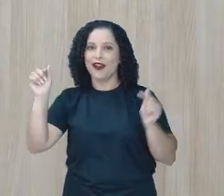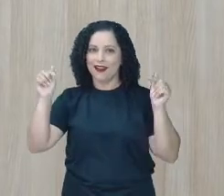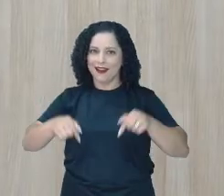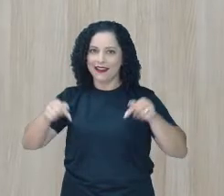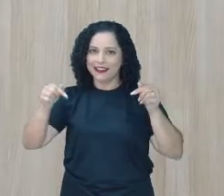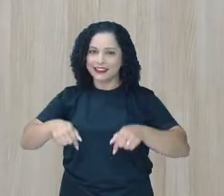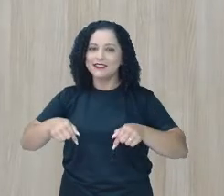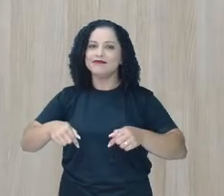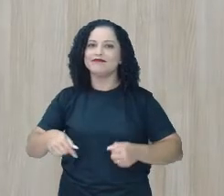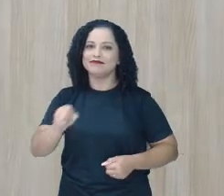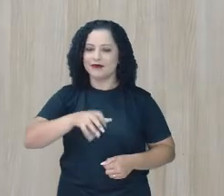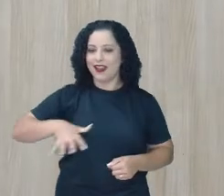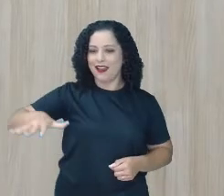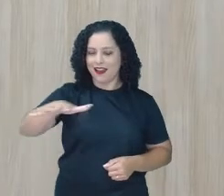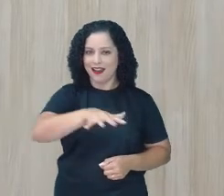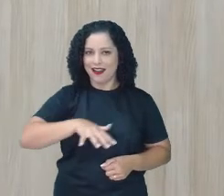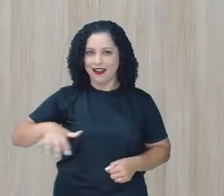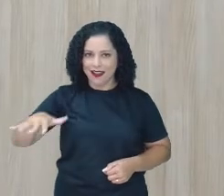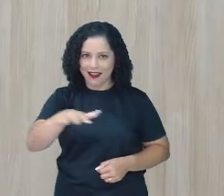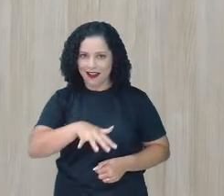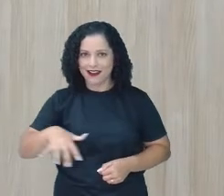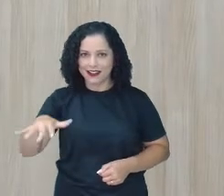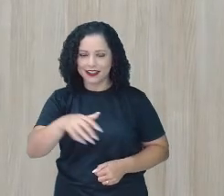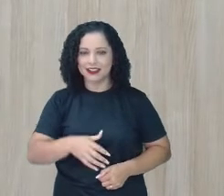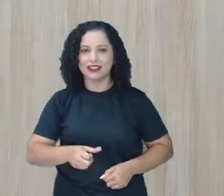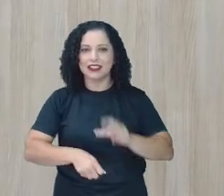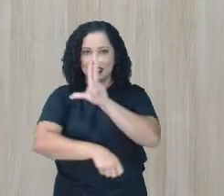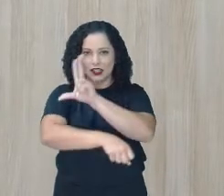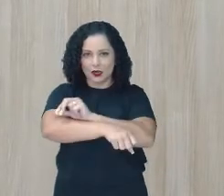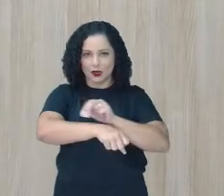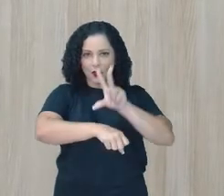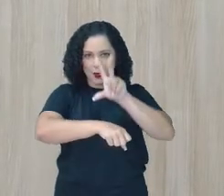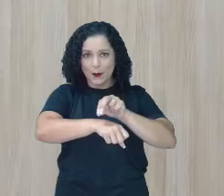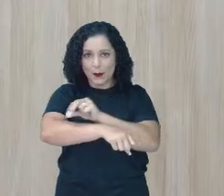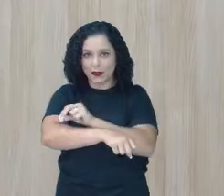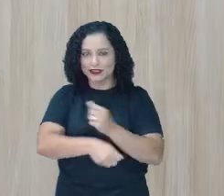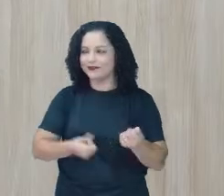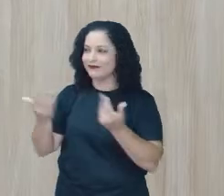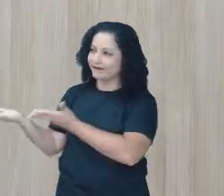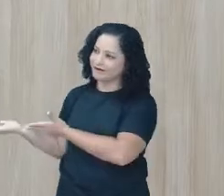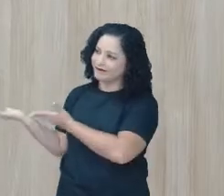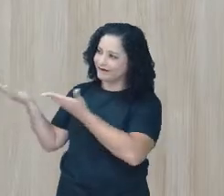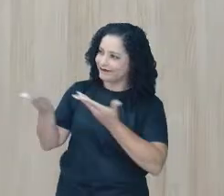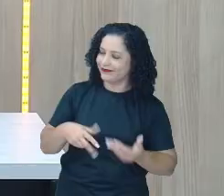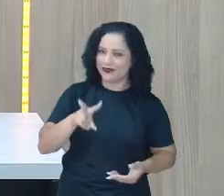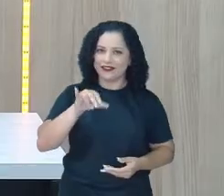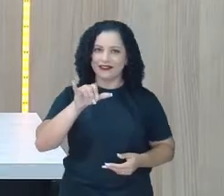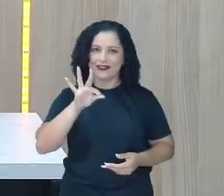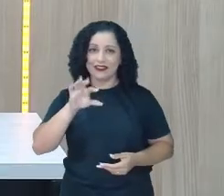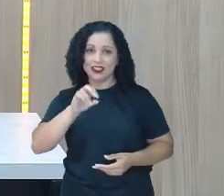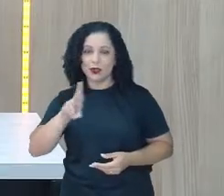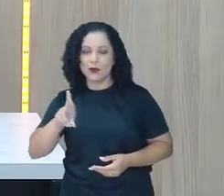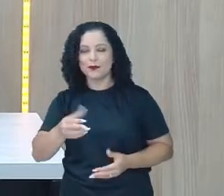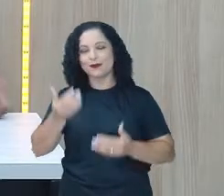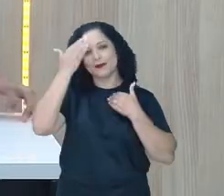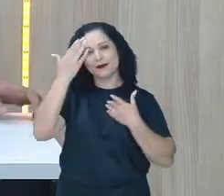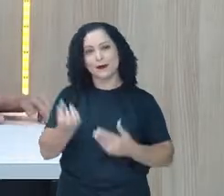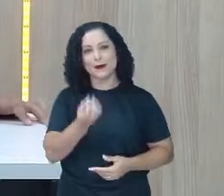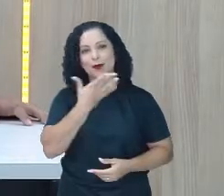CETEC, do setor de robótica, e vai contar mais um pouquinho como é que o Nau funciona. Seja muito bem-vindo, Vitor. Muito obrigado. Bom dia,